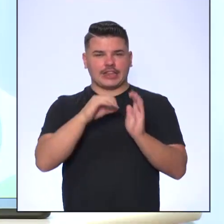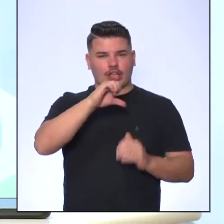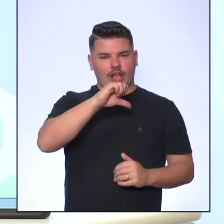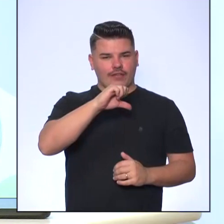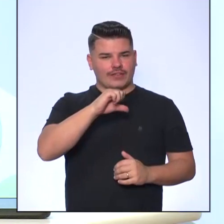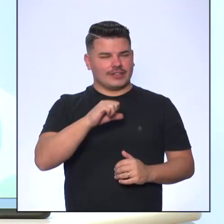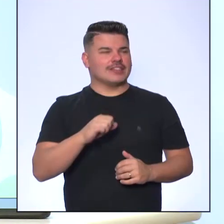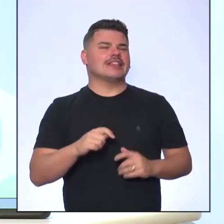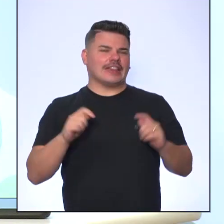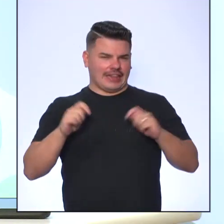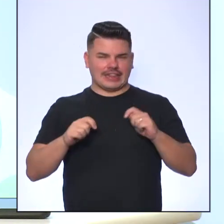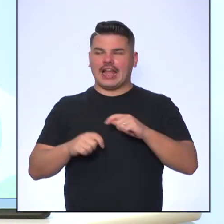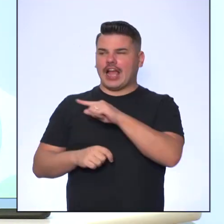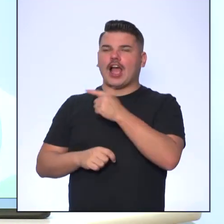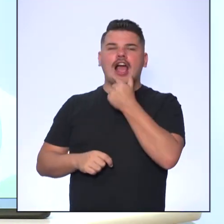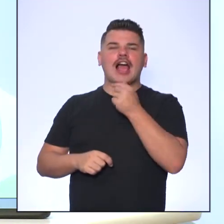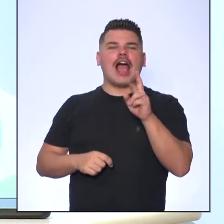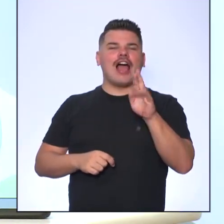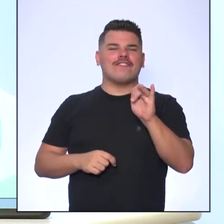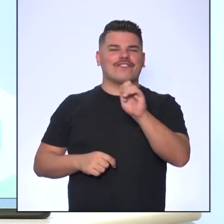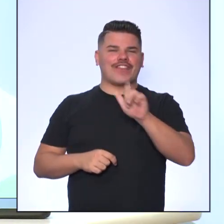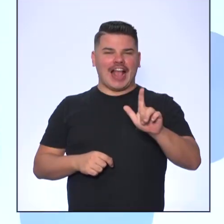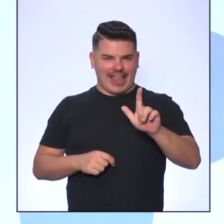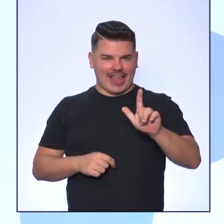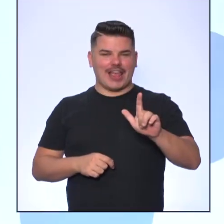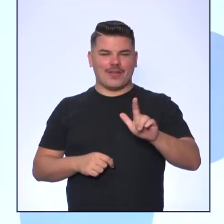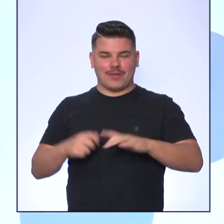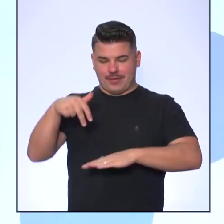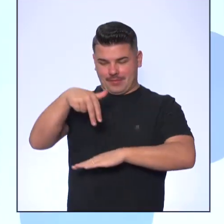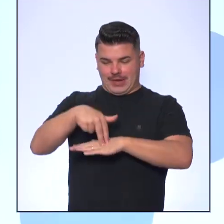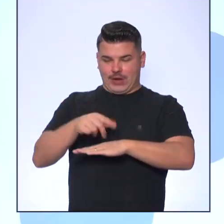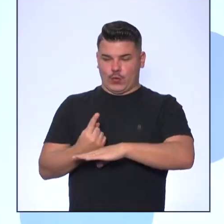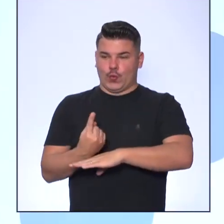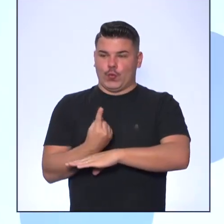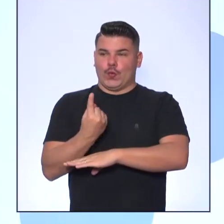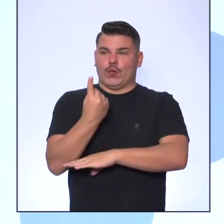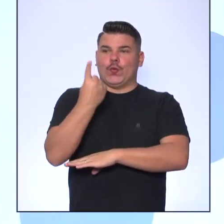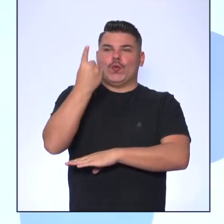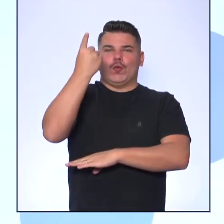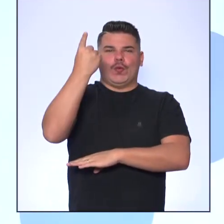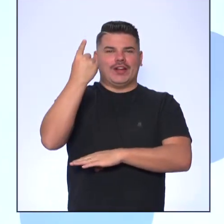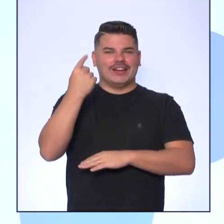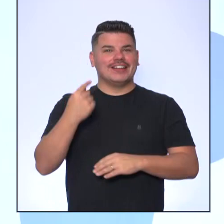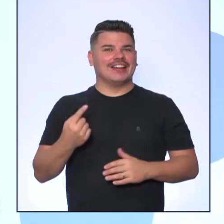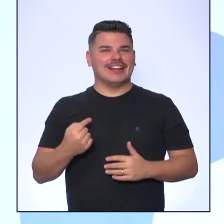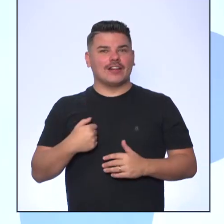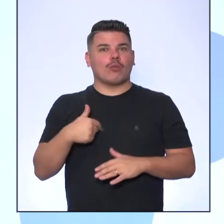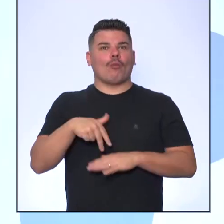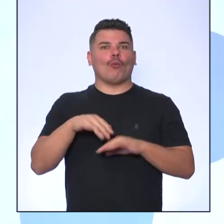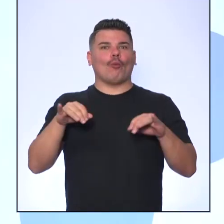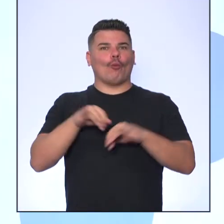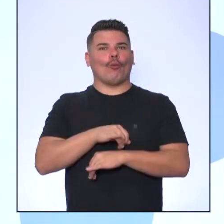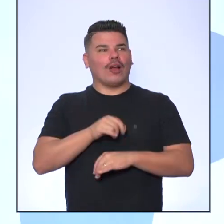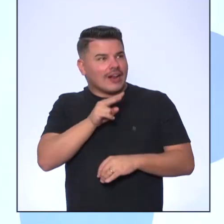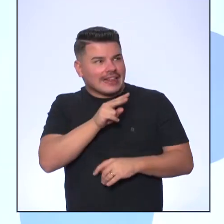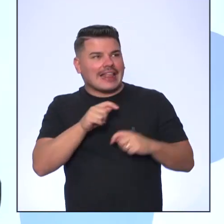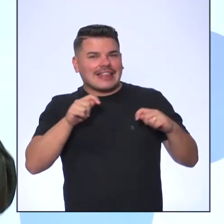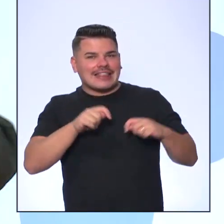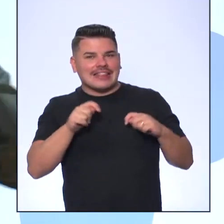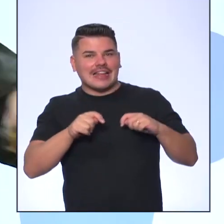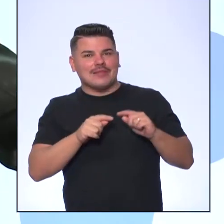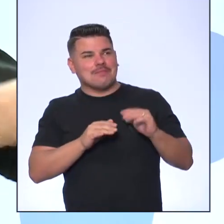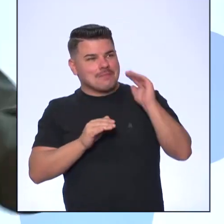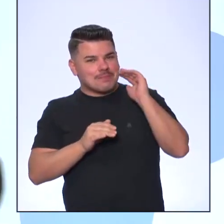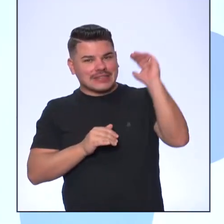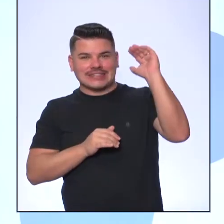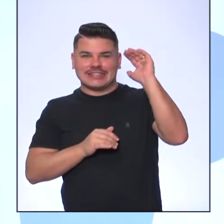caberia ainda ficaria destacado, né? Se ele colocasse ele no meio, ele seria o mais alto, né? Então, essa